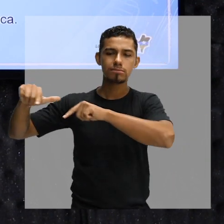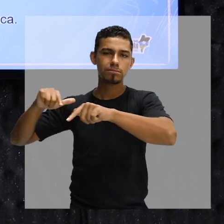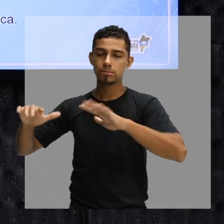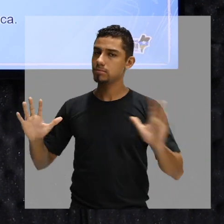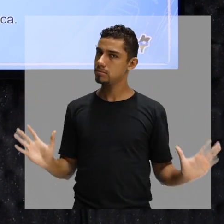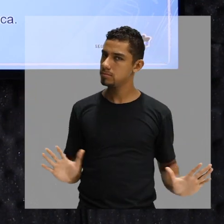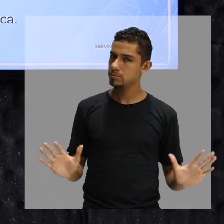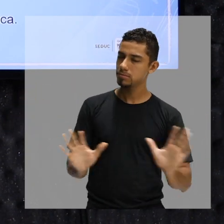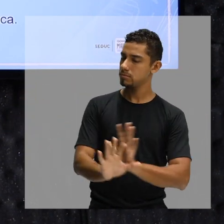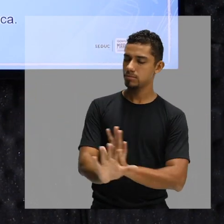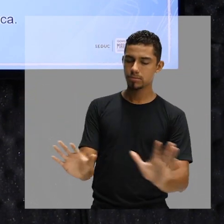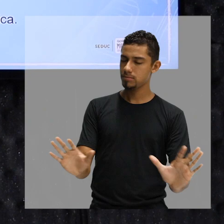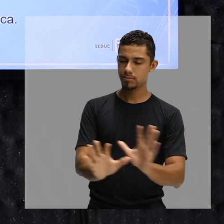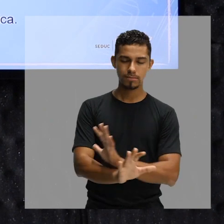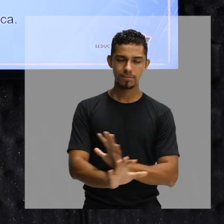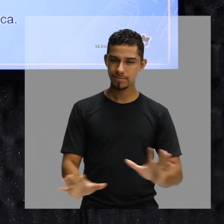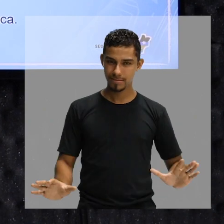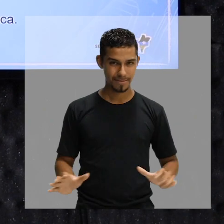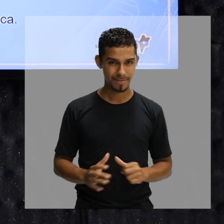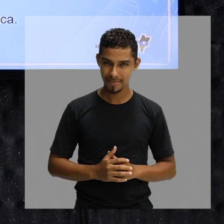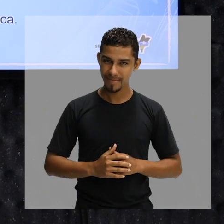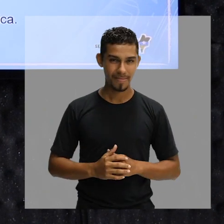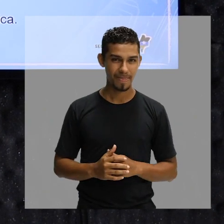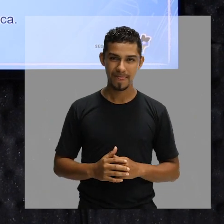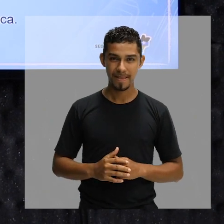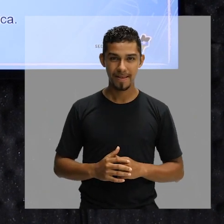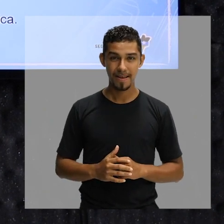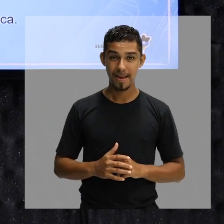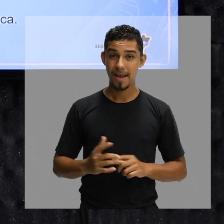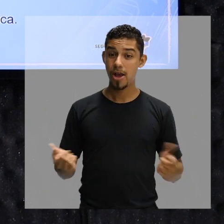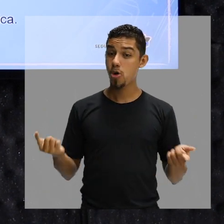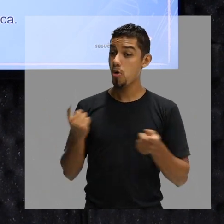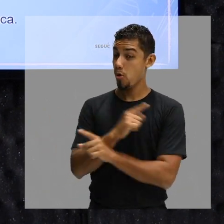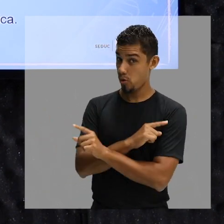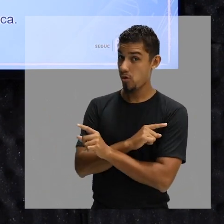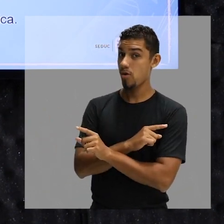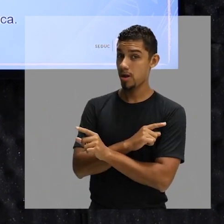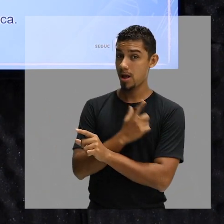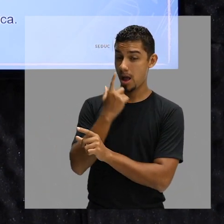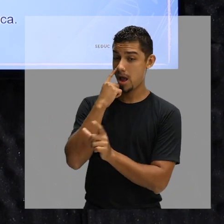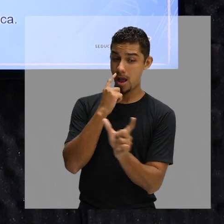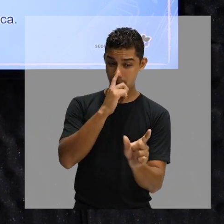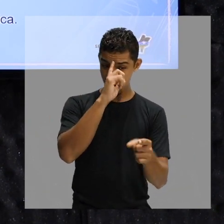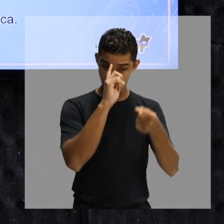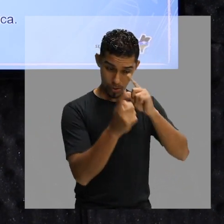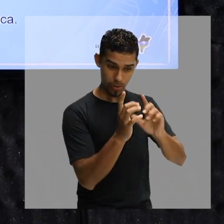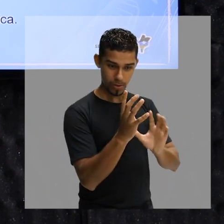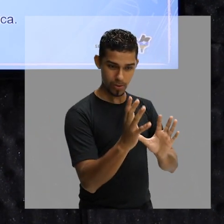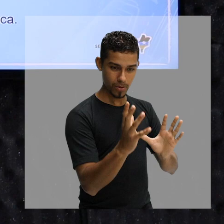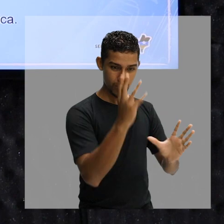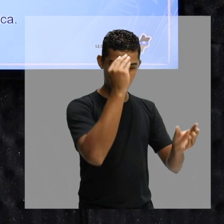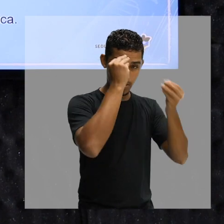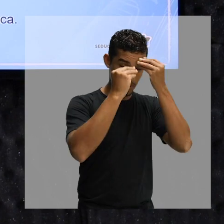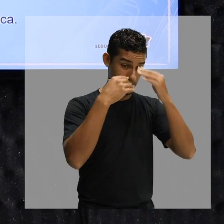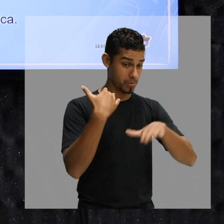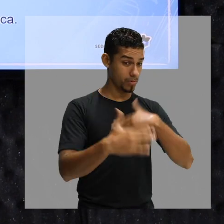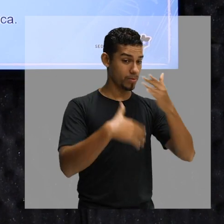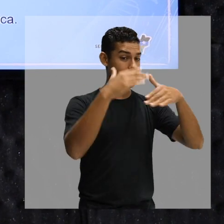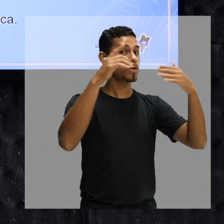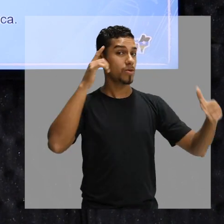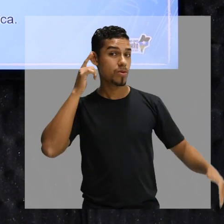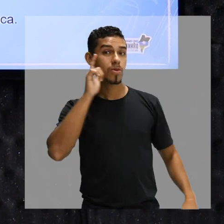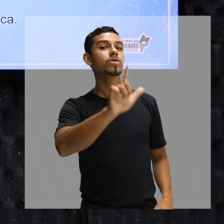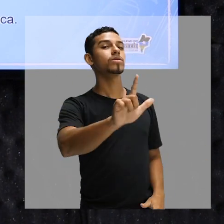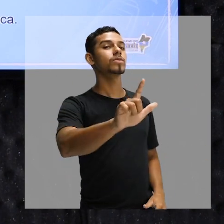muito bem aí a coisa natural que está sendo pregada. Pelo contrário, é o domínio deste natural, certo? O